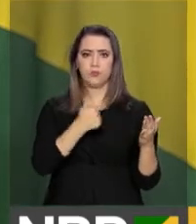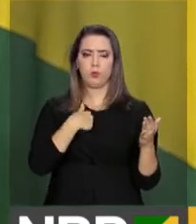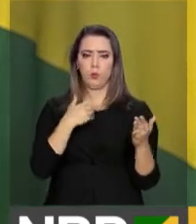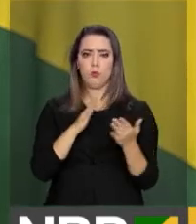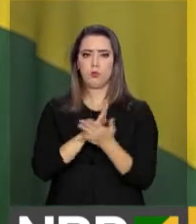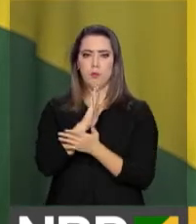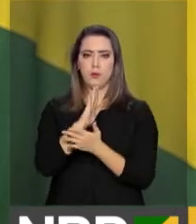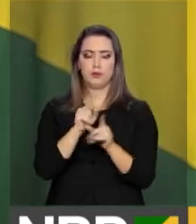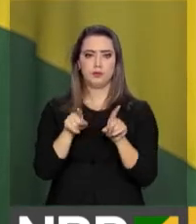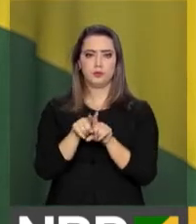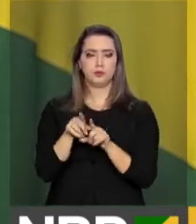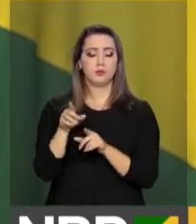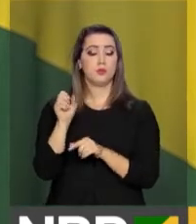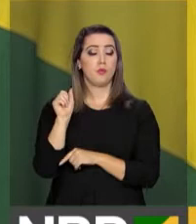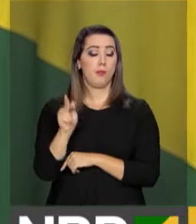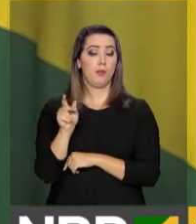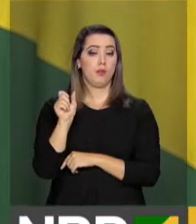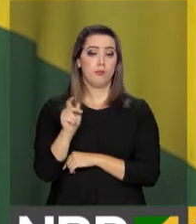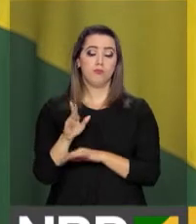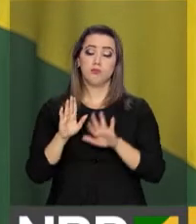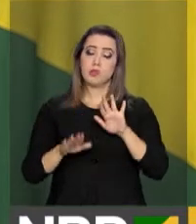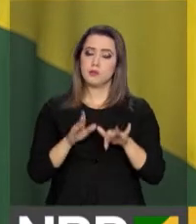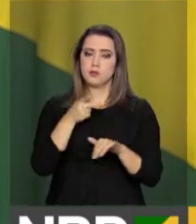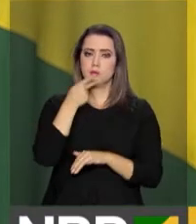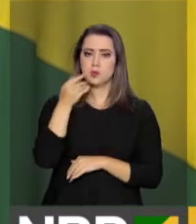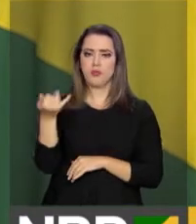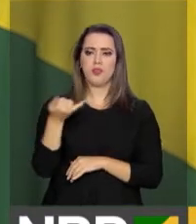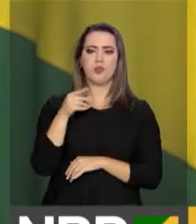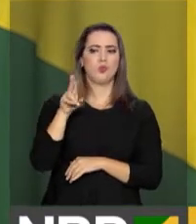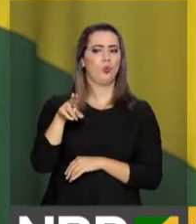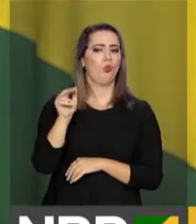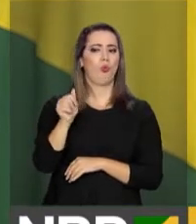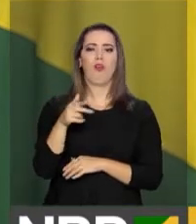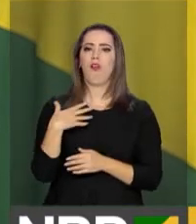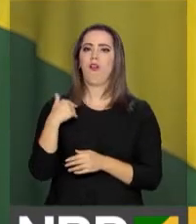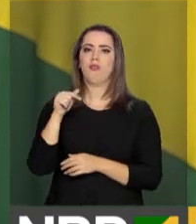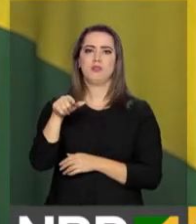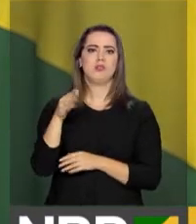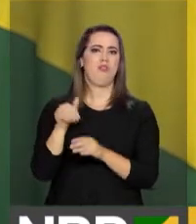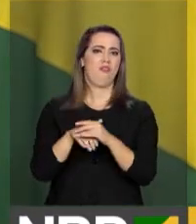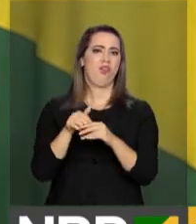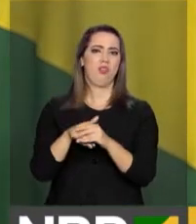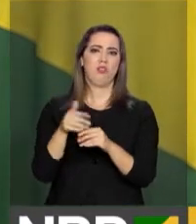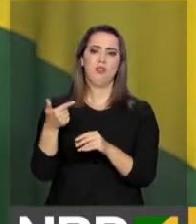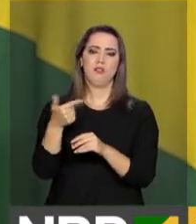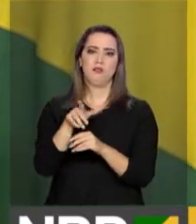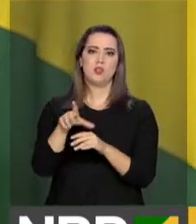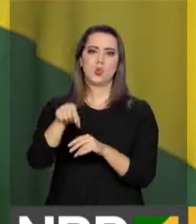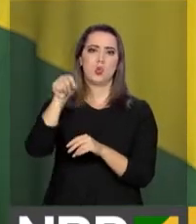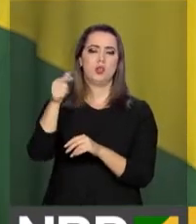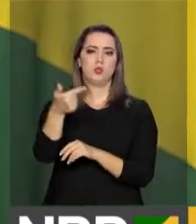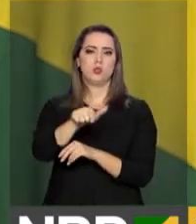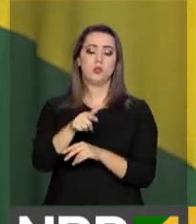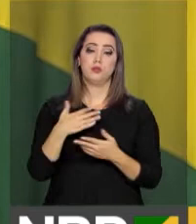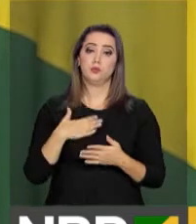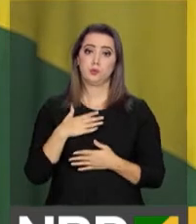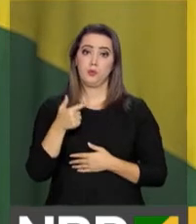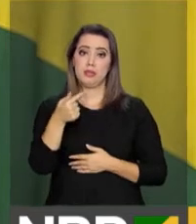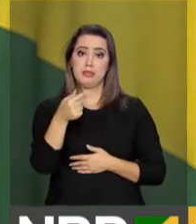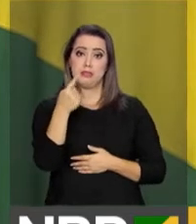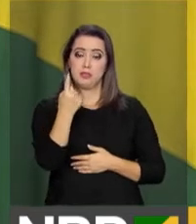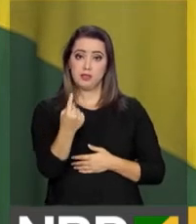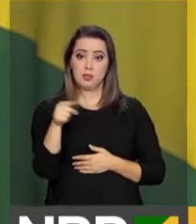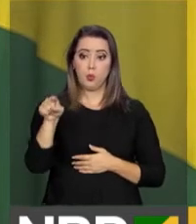a reforma previdenciária e alguns disseram que o rapaz você nunca mais será eleito pois bem eu tinha sido eleito com 71 mil votos